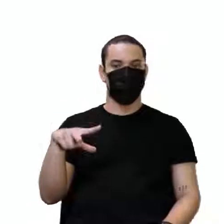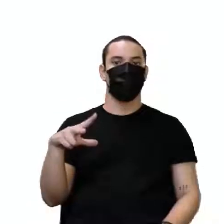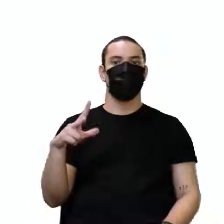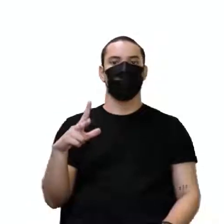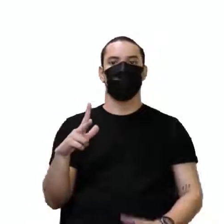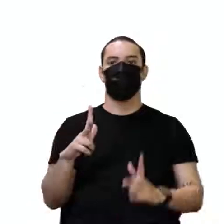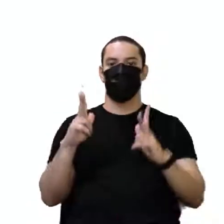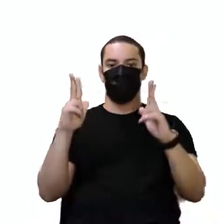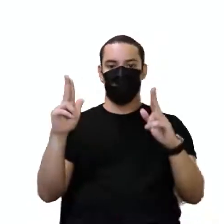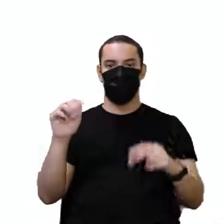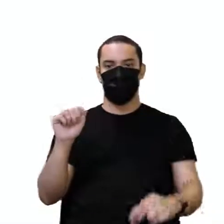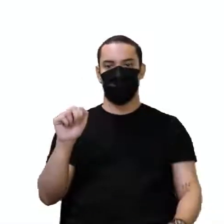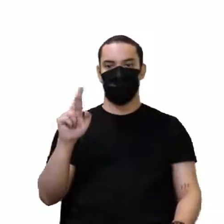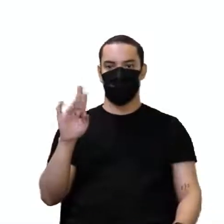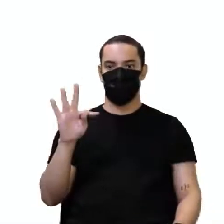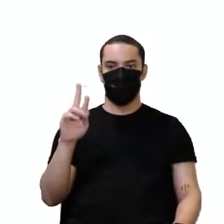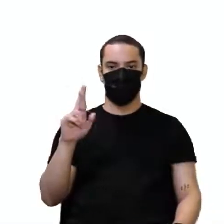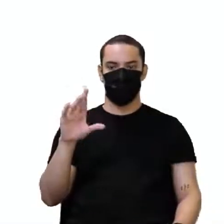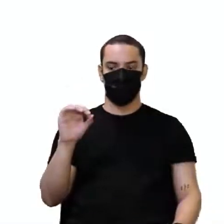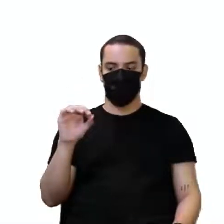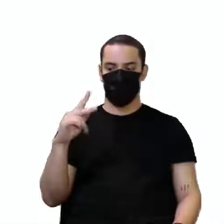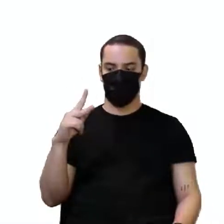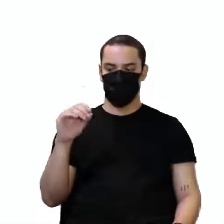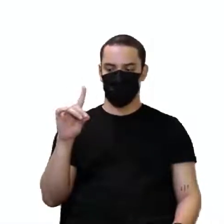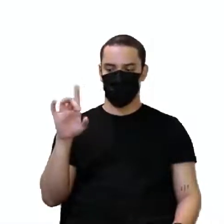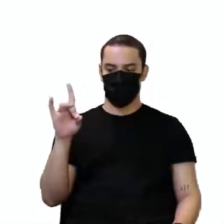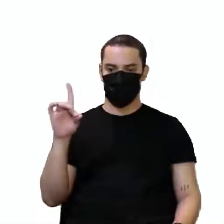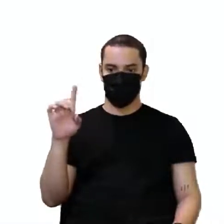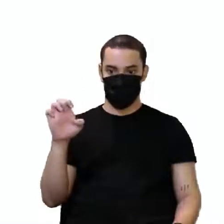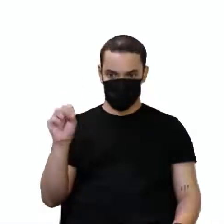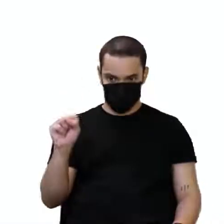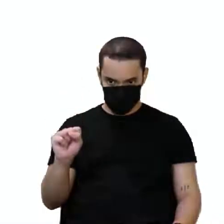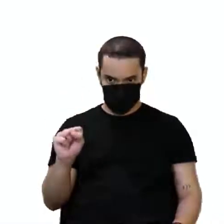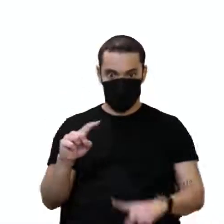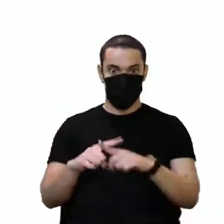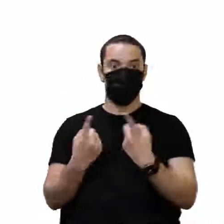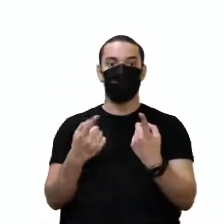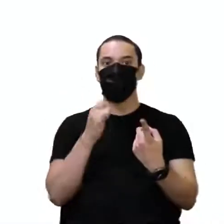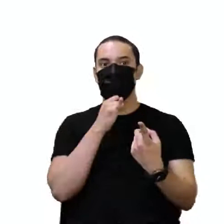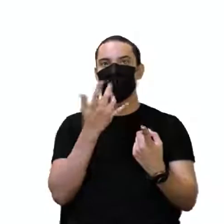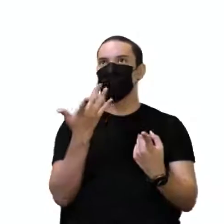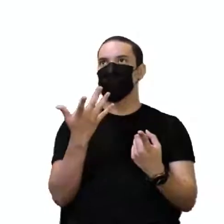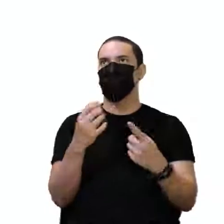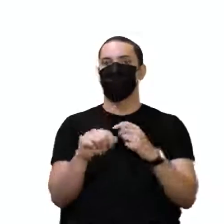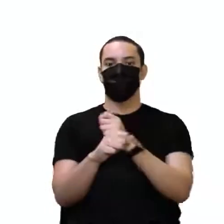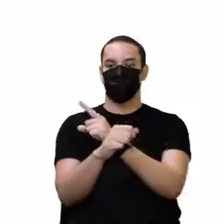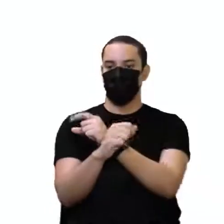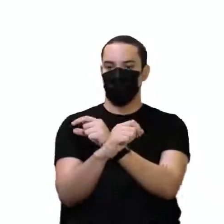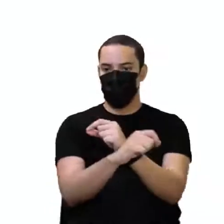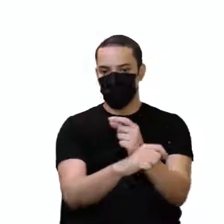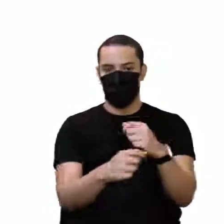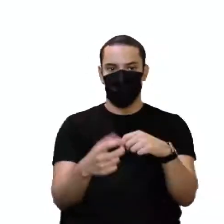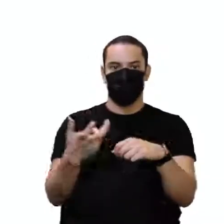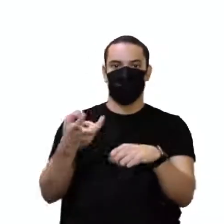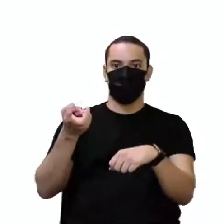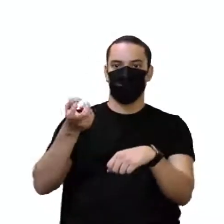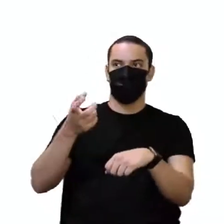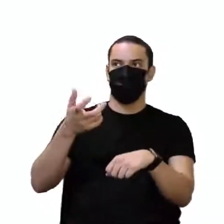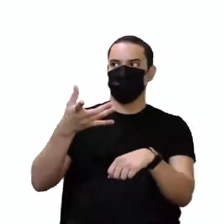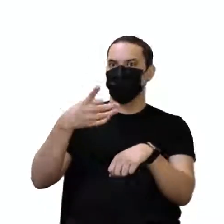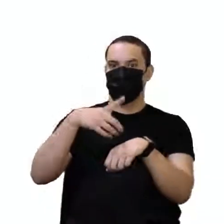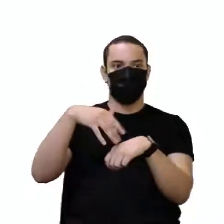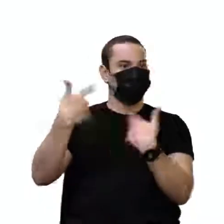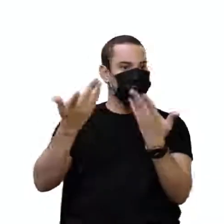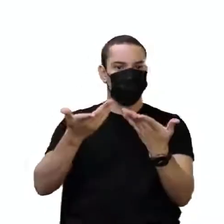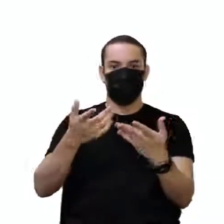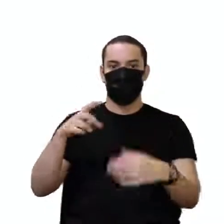como artrópodes, no caso do grupo dos aracnídeos, tá? As escorpiões, algumas aranhas, enfim. E aí você